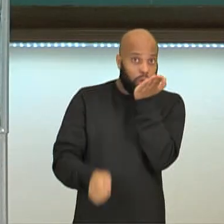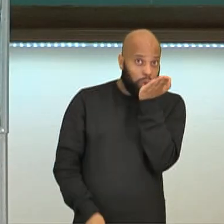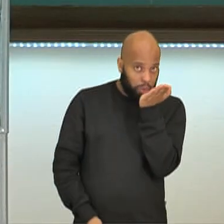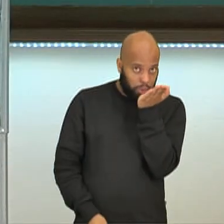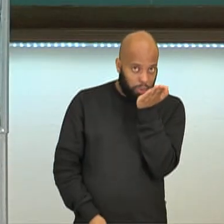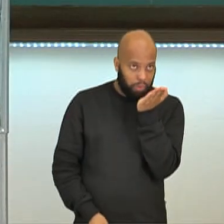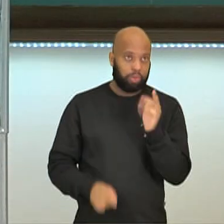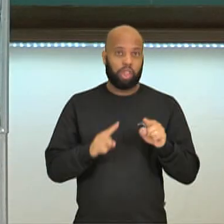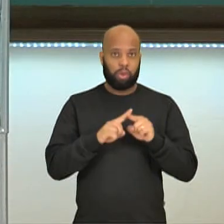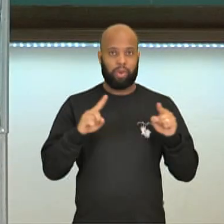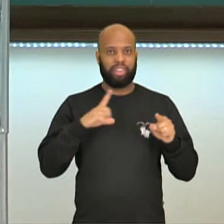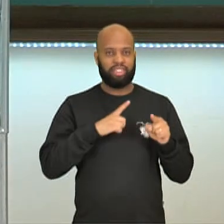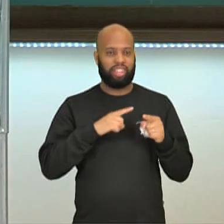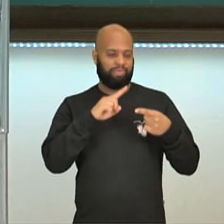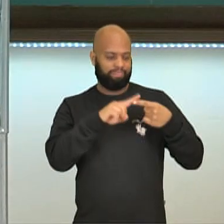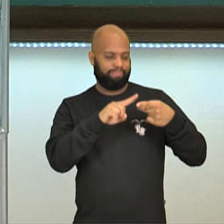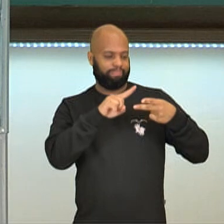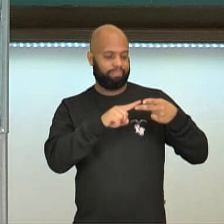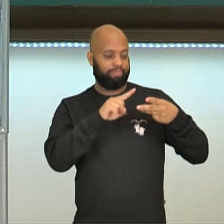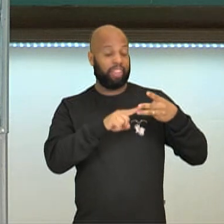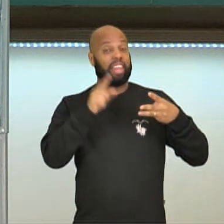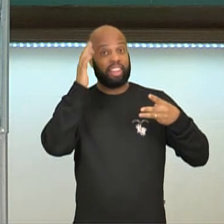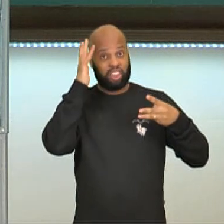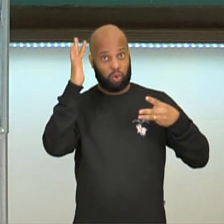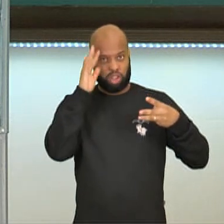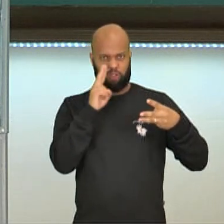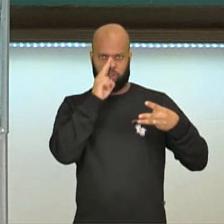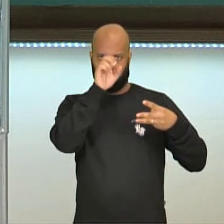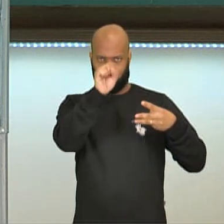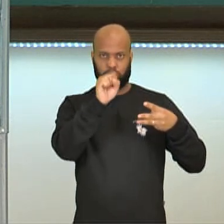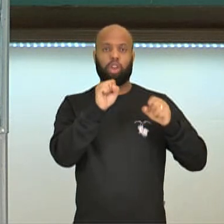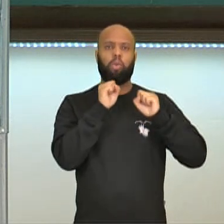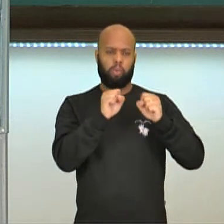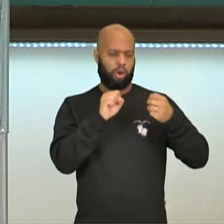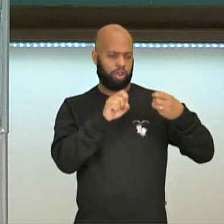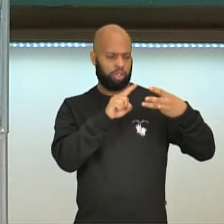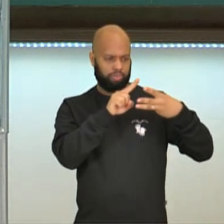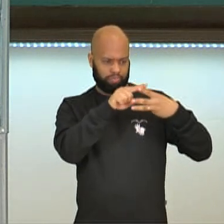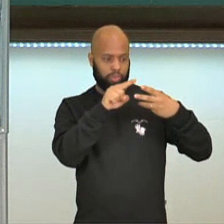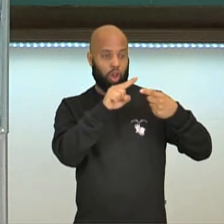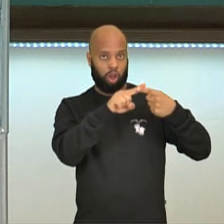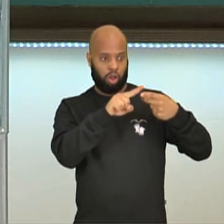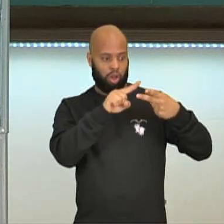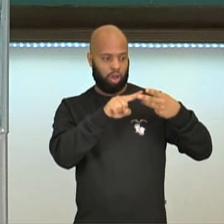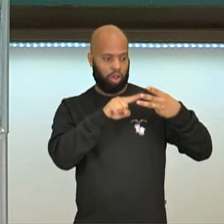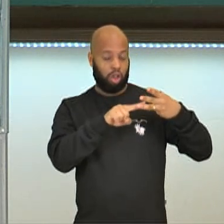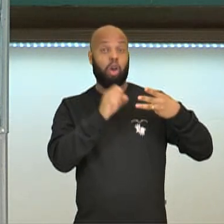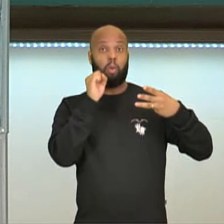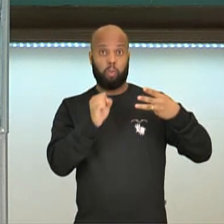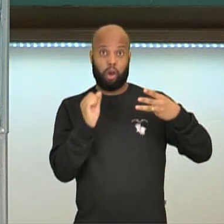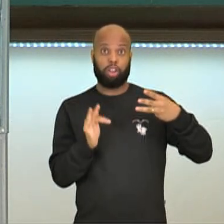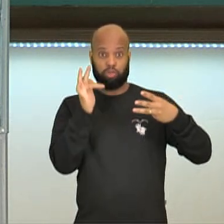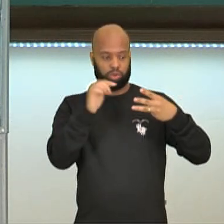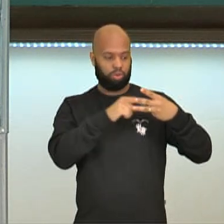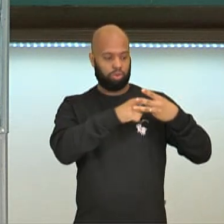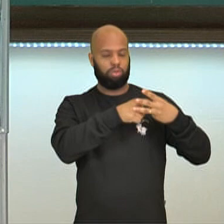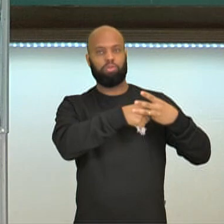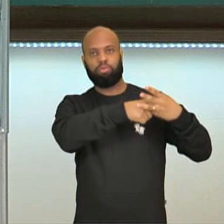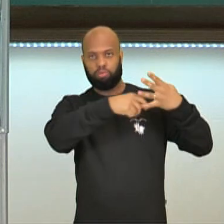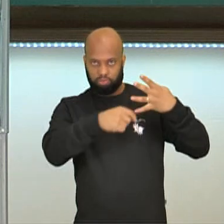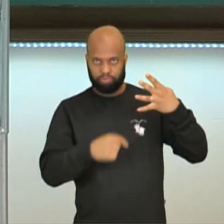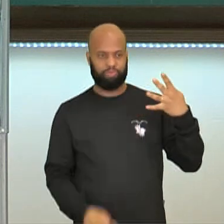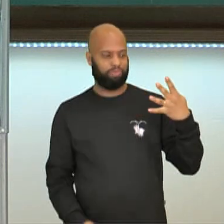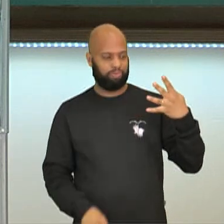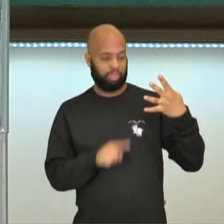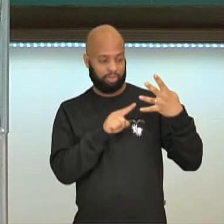teorias hoje. Pode ter a quarta daqui 10 anos, daqui 20 anos, mas no momento, nesse exato momento, existem 3